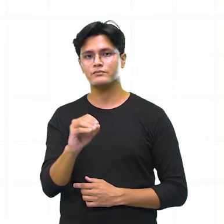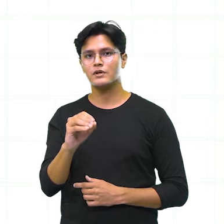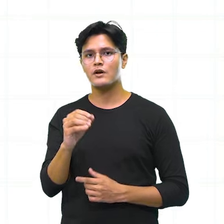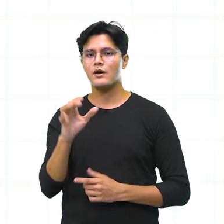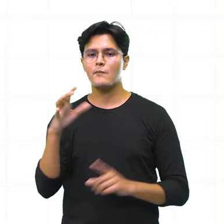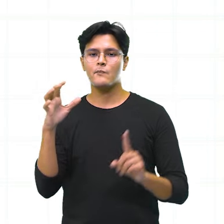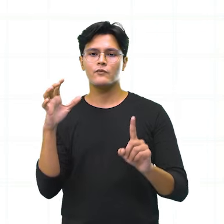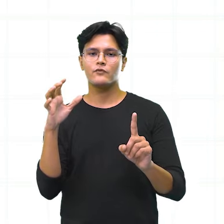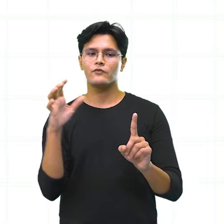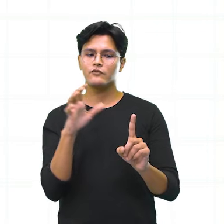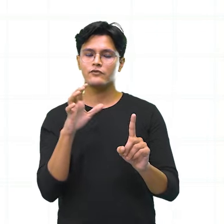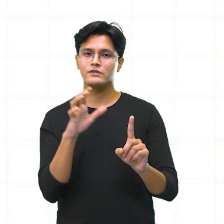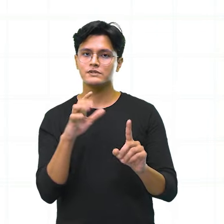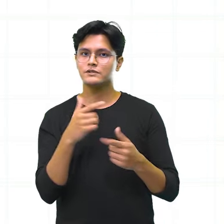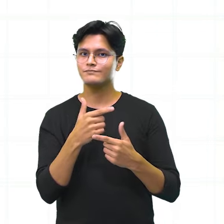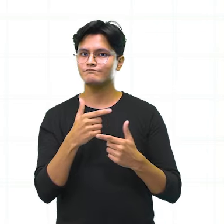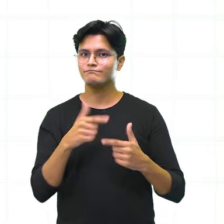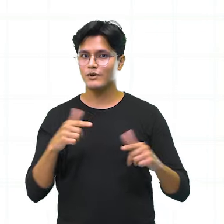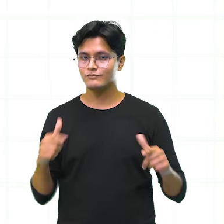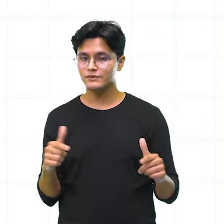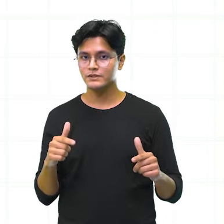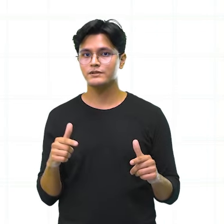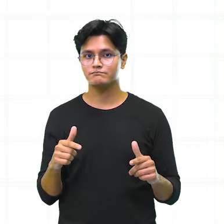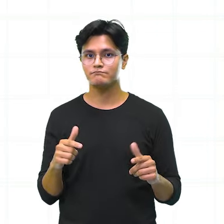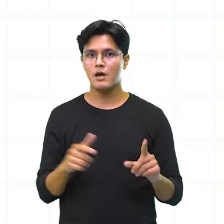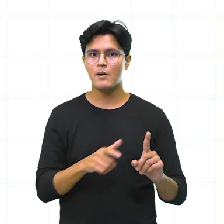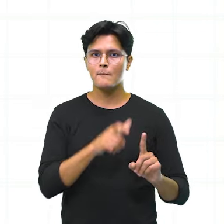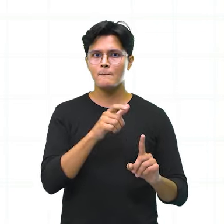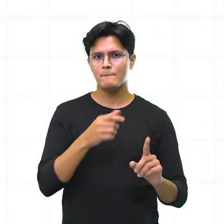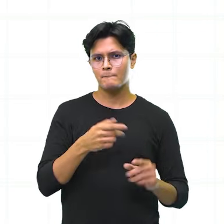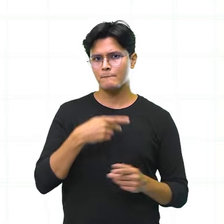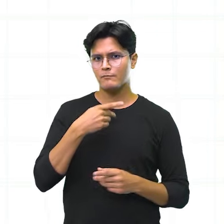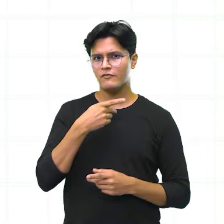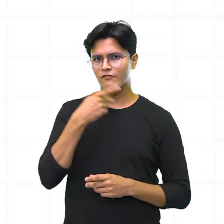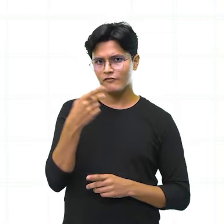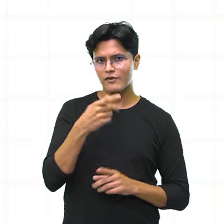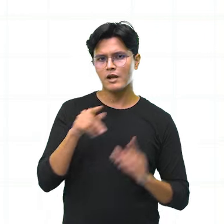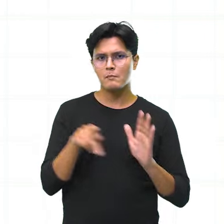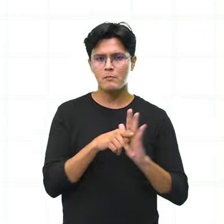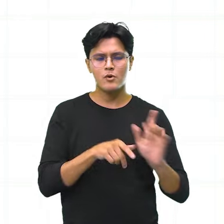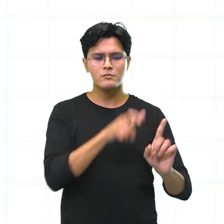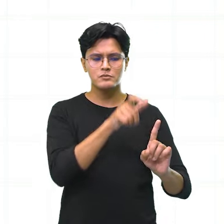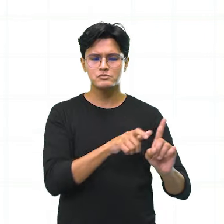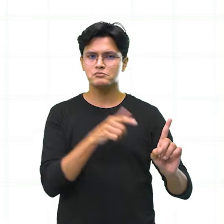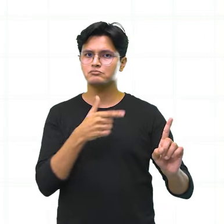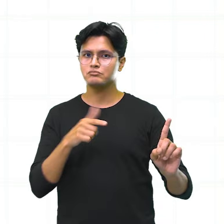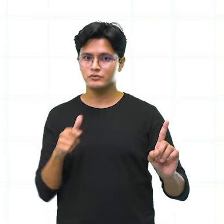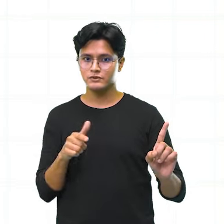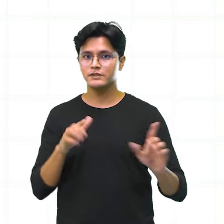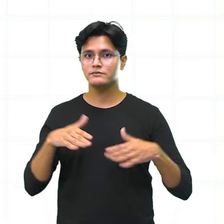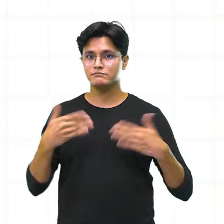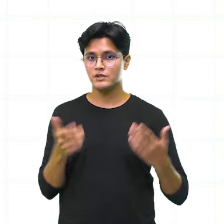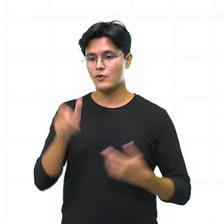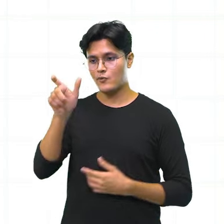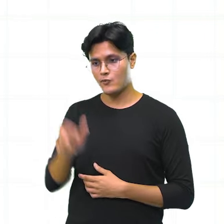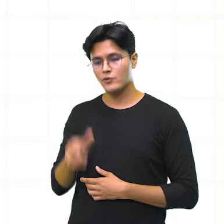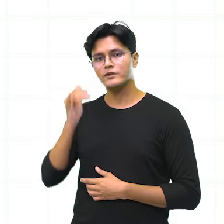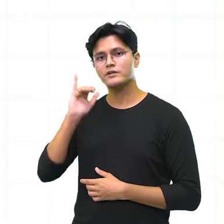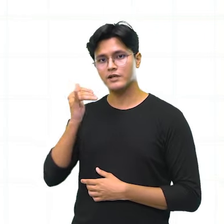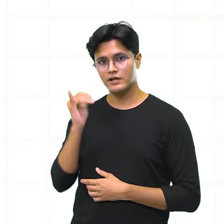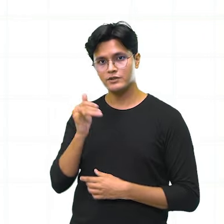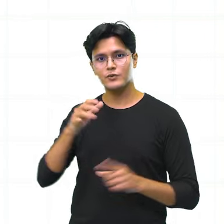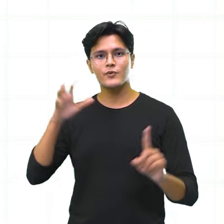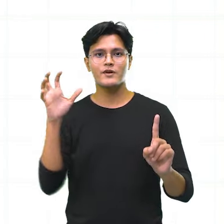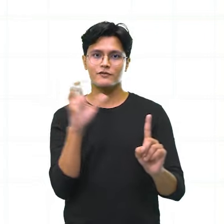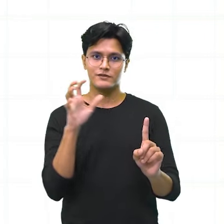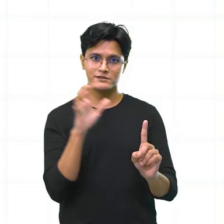as próprias palavras do personagem. Então, o narrador da história, esse serzinho aqui, vai